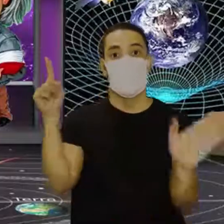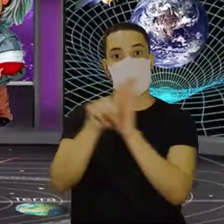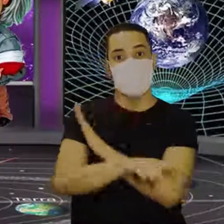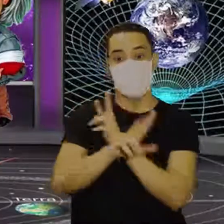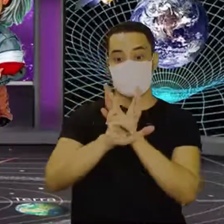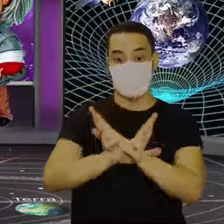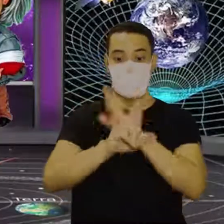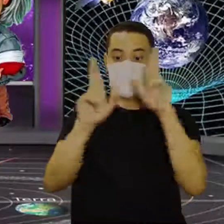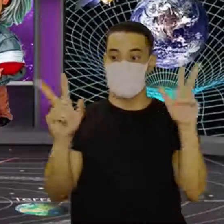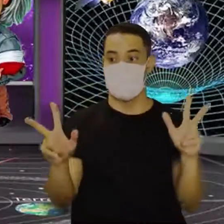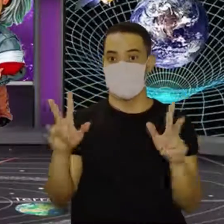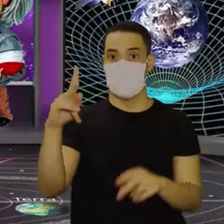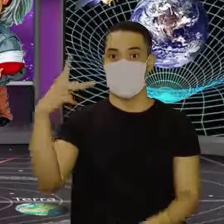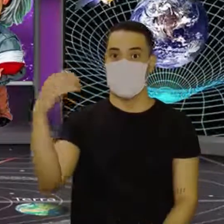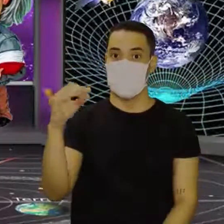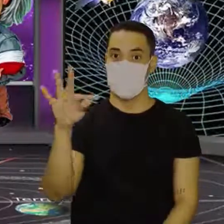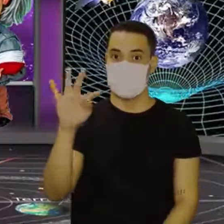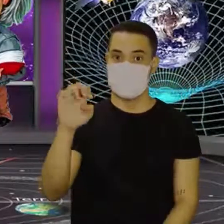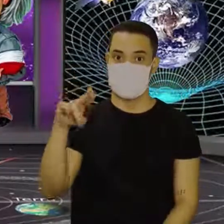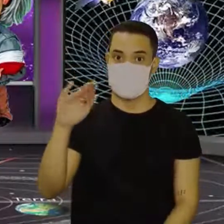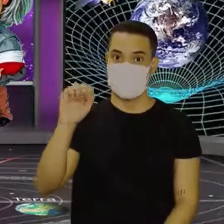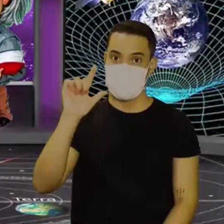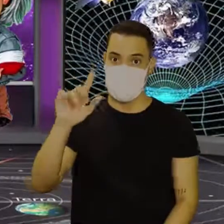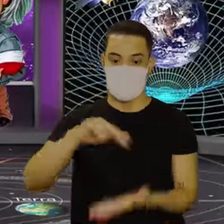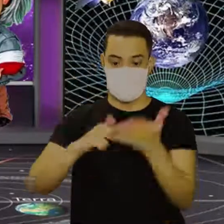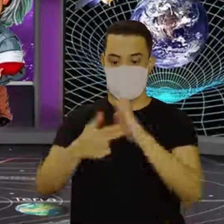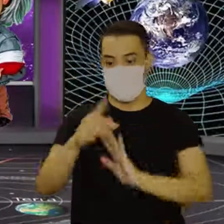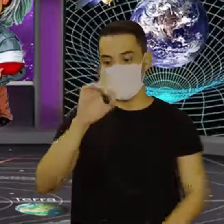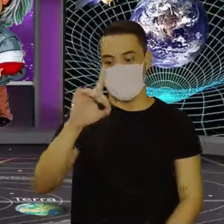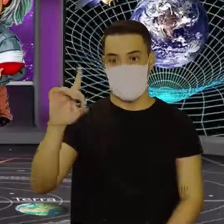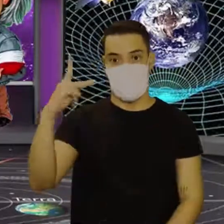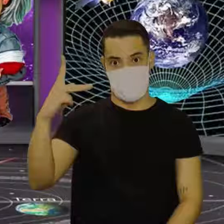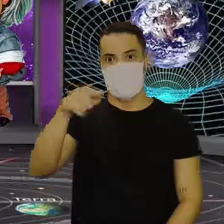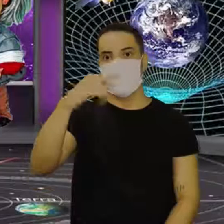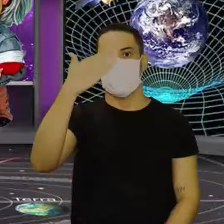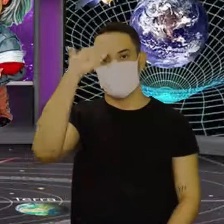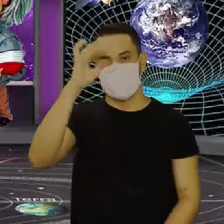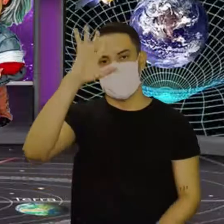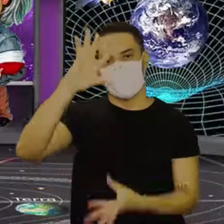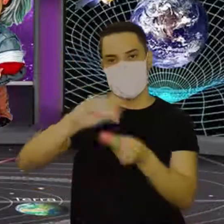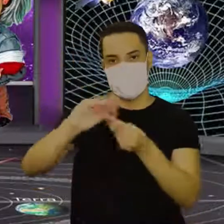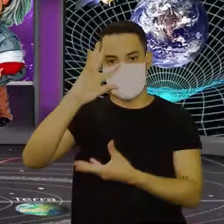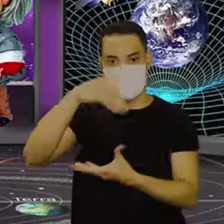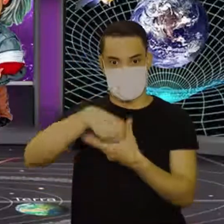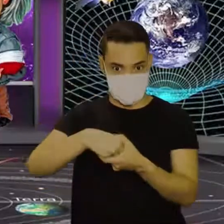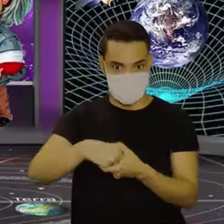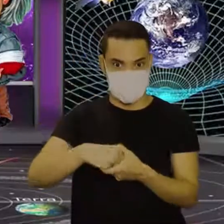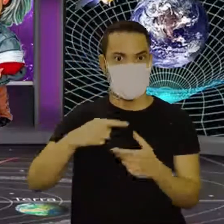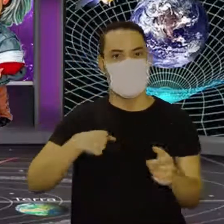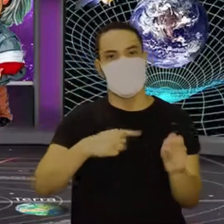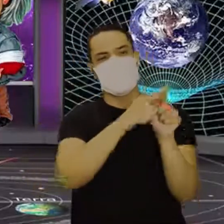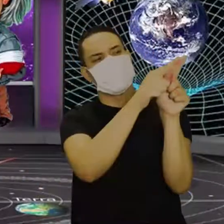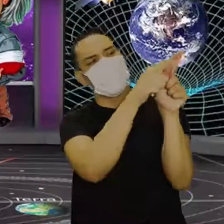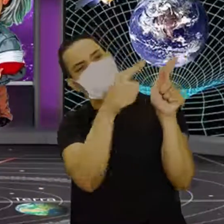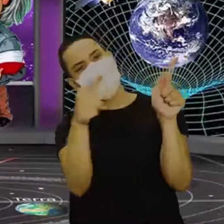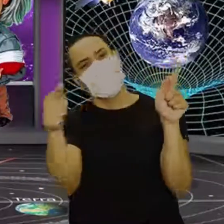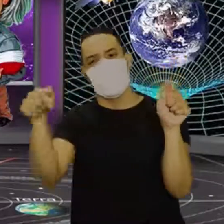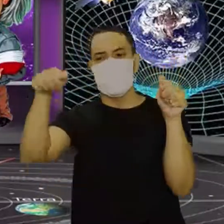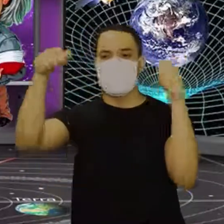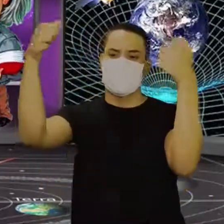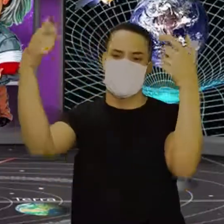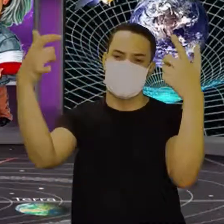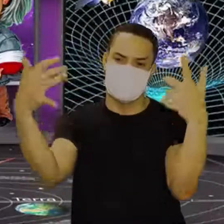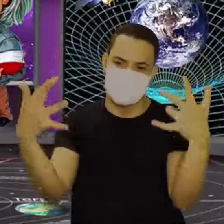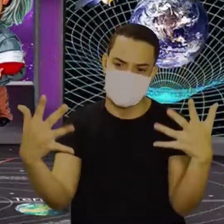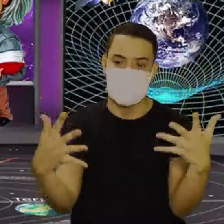ó, diferença de potencial, DDP. Então, você já sabe o que significa. Para não escrever e deixar o texto mais pesado, você